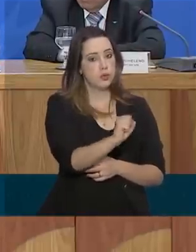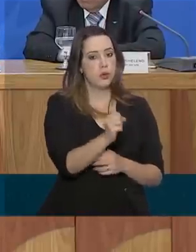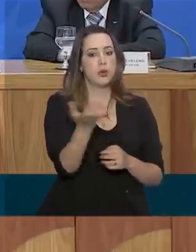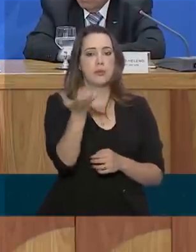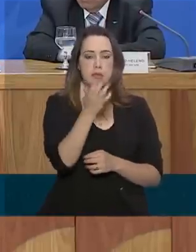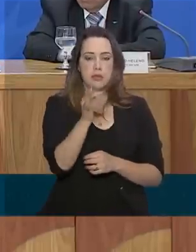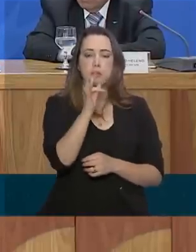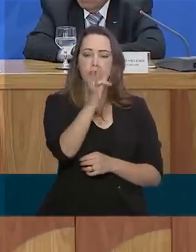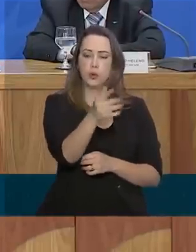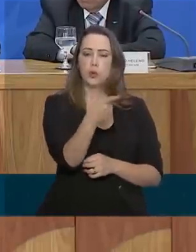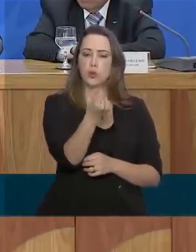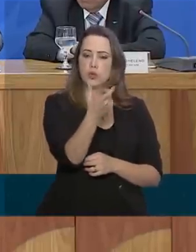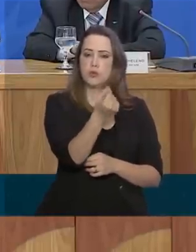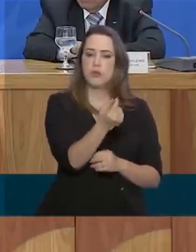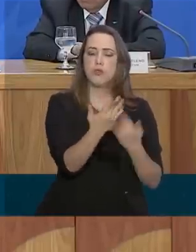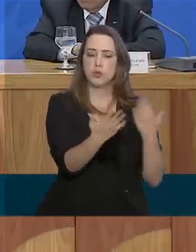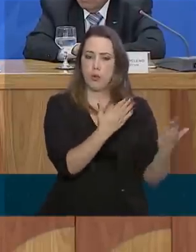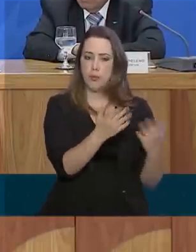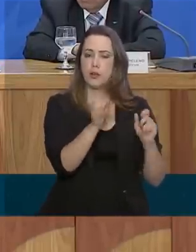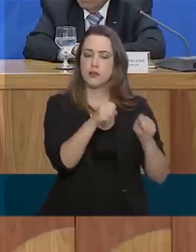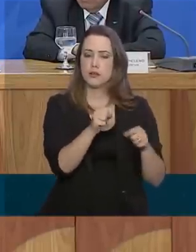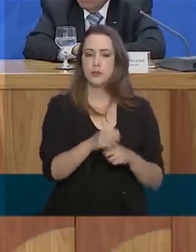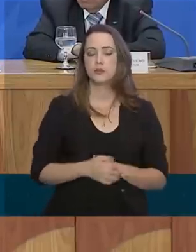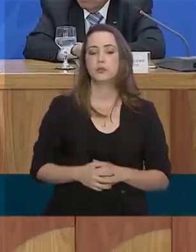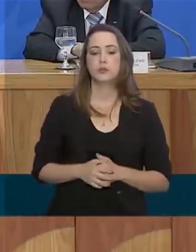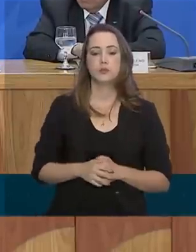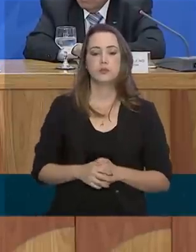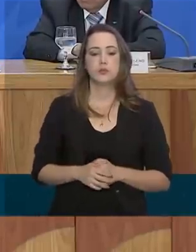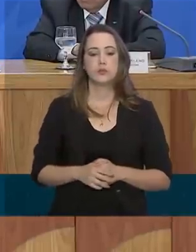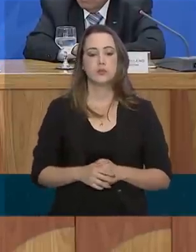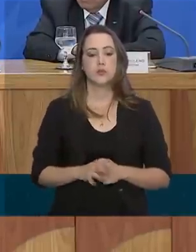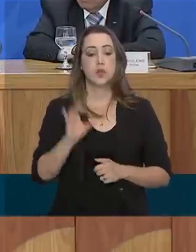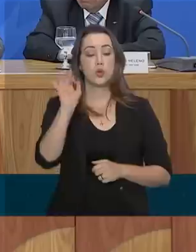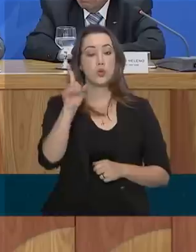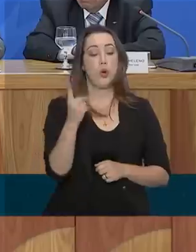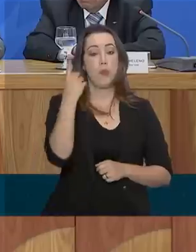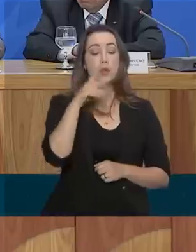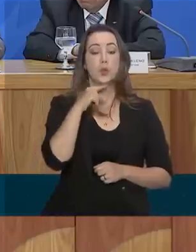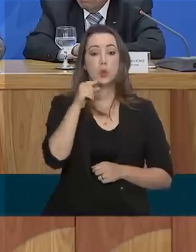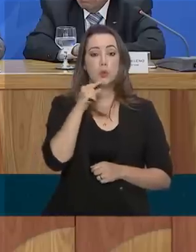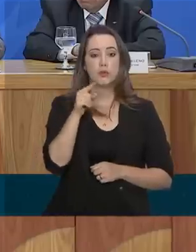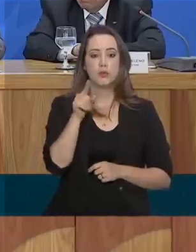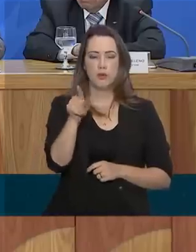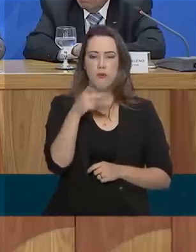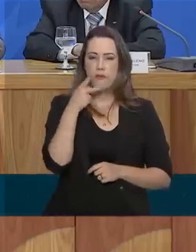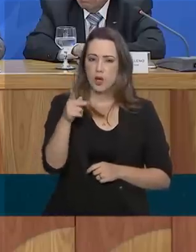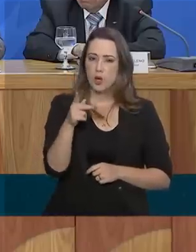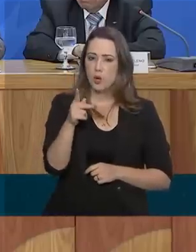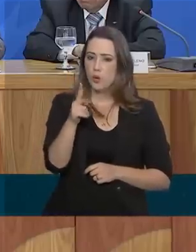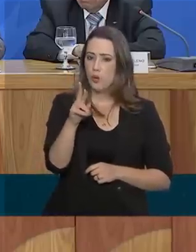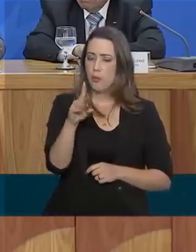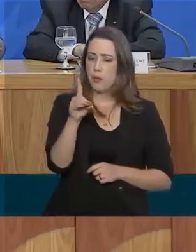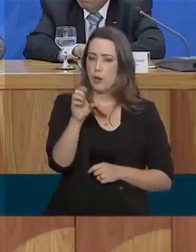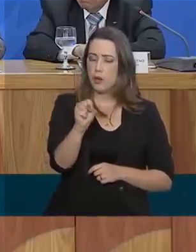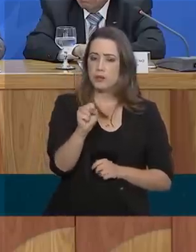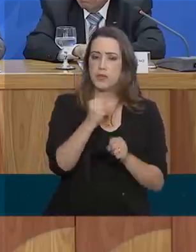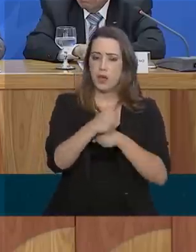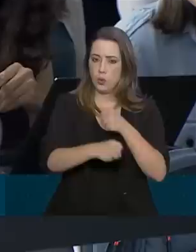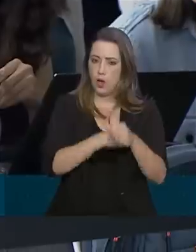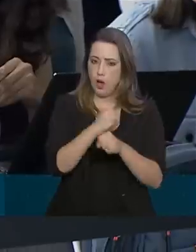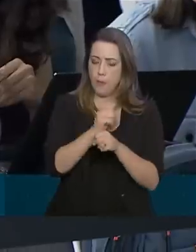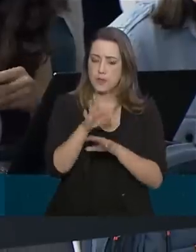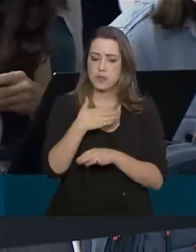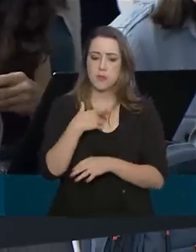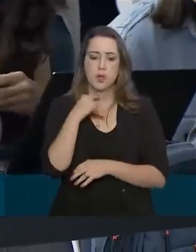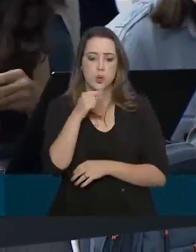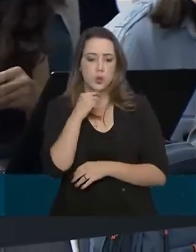jornalista vladimir netto tv globo desculpa só uma dúvida ministro o senhor falou do protic anual a minha dúvida é essa divulgação